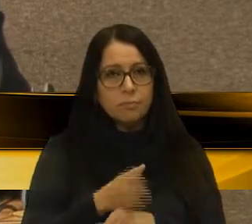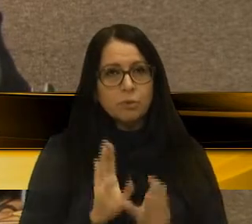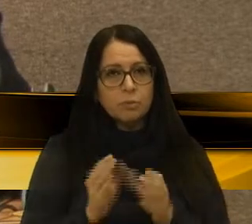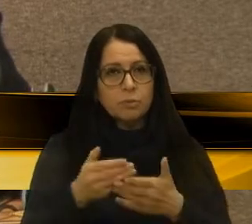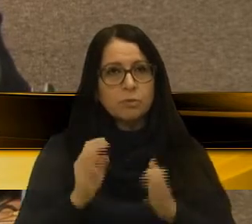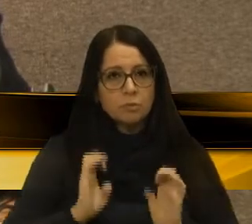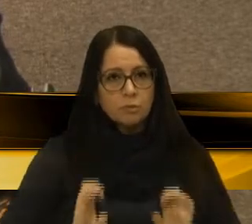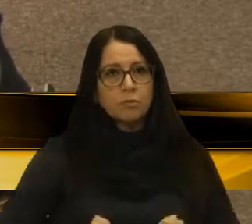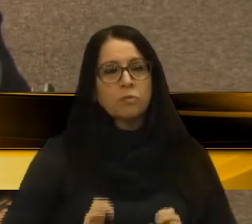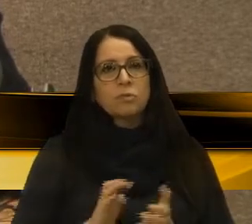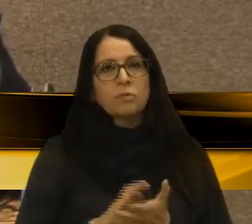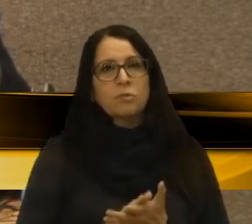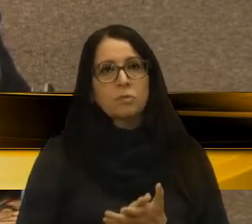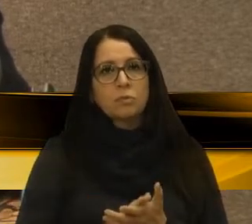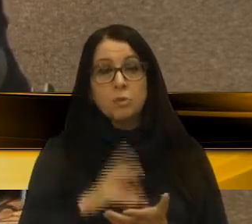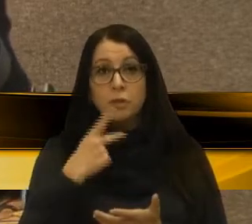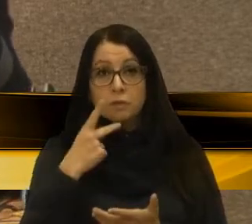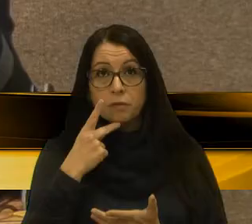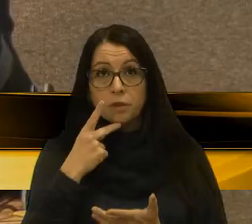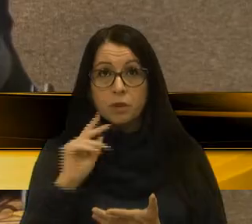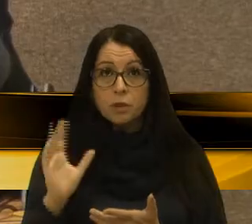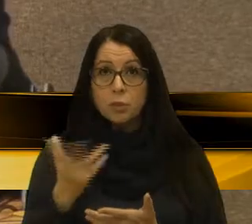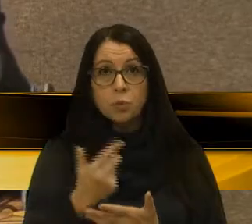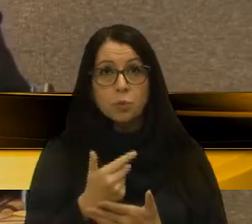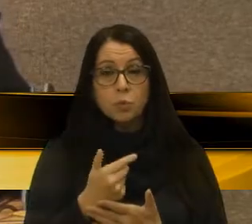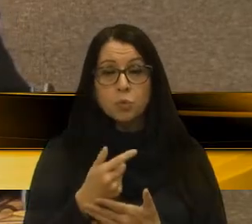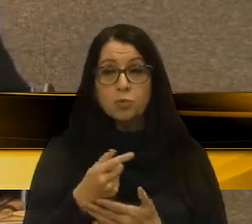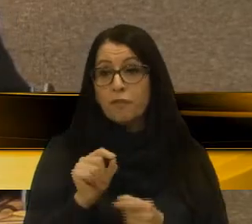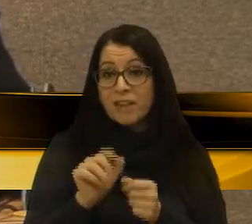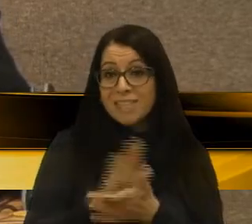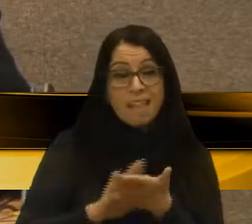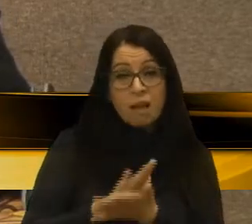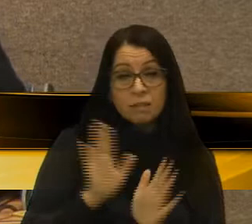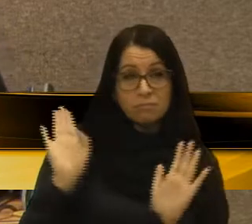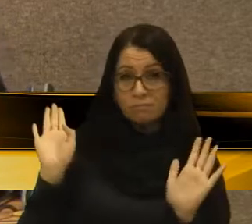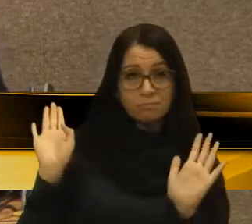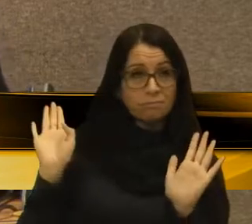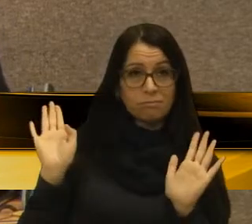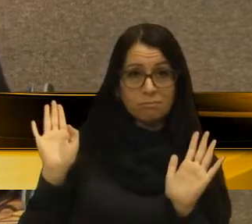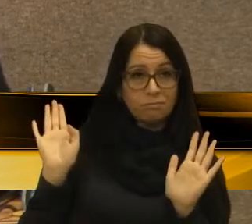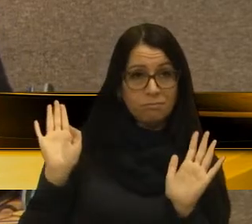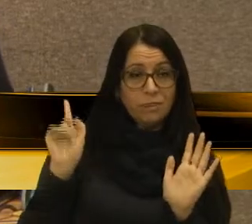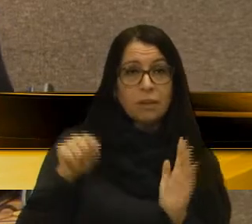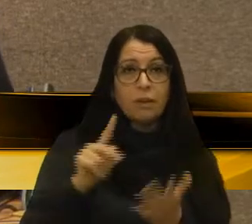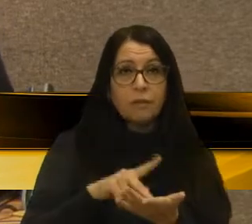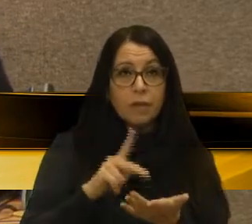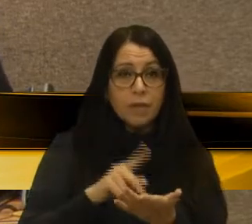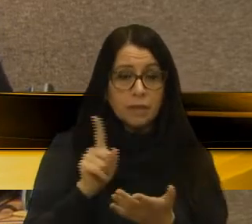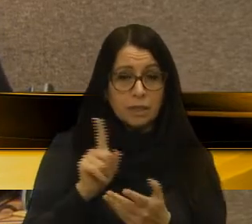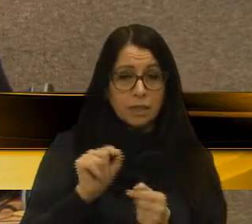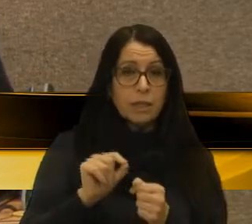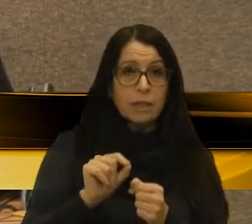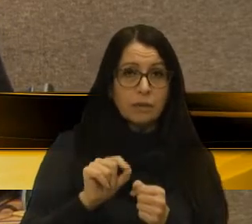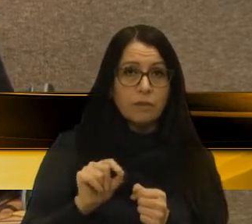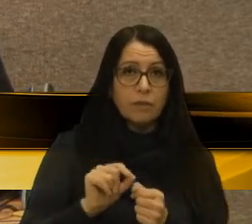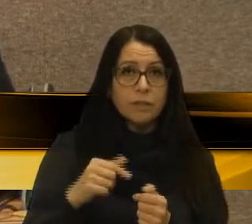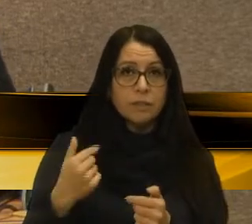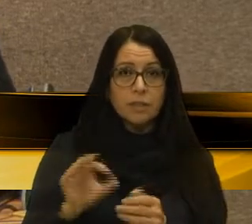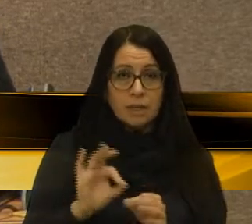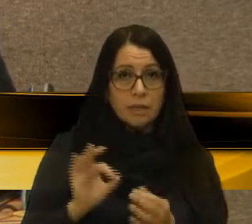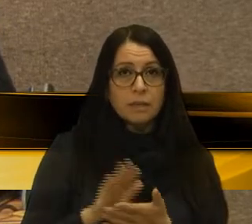de Ética, quando ele diz que tudo acaba em pizza. Tanto é verdade que não acabou em pizza, vereador